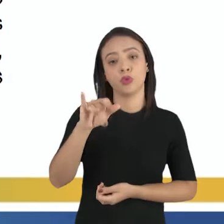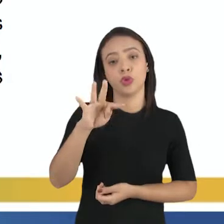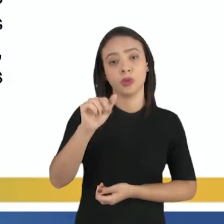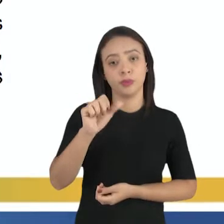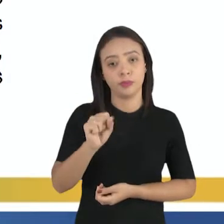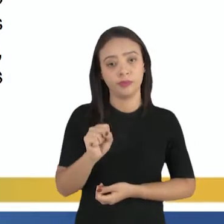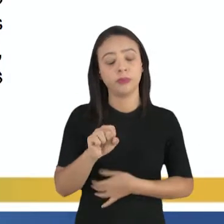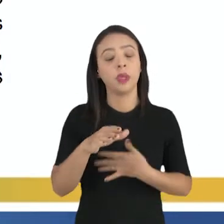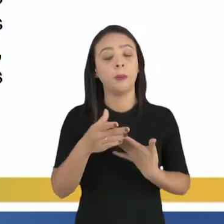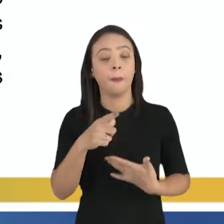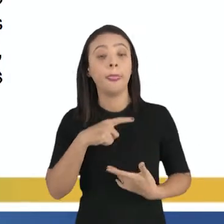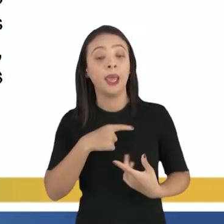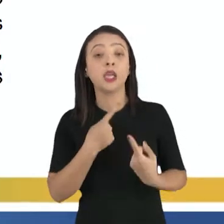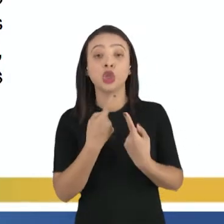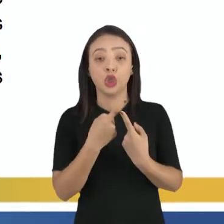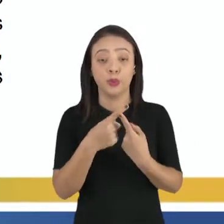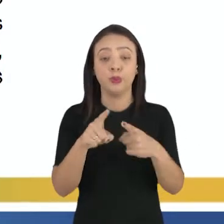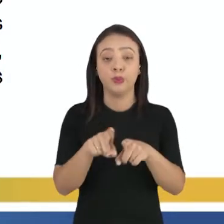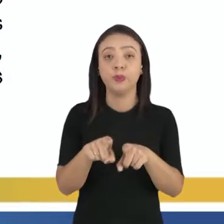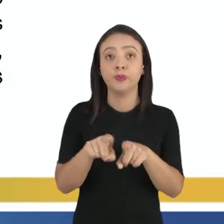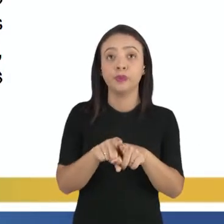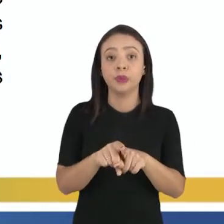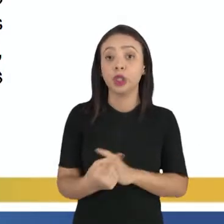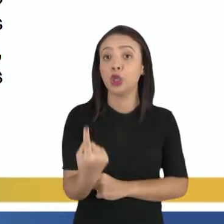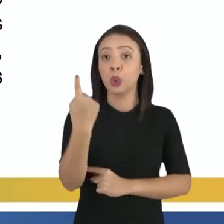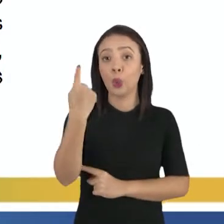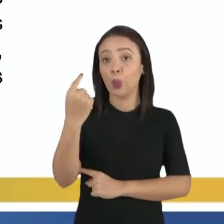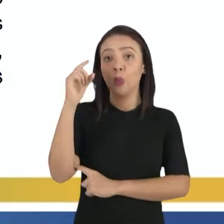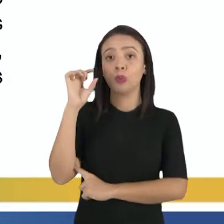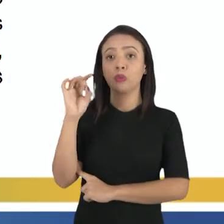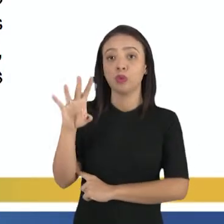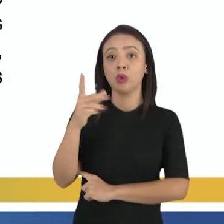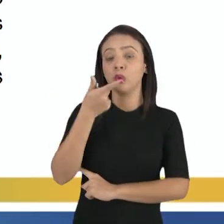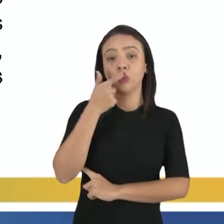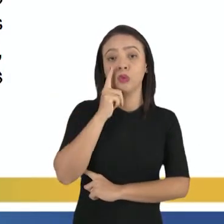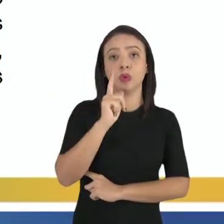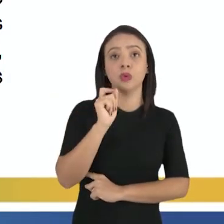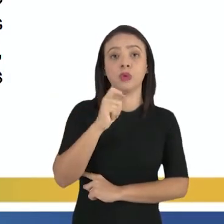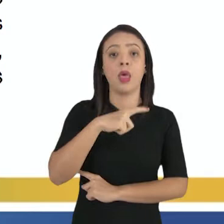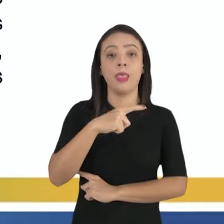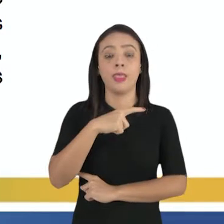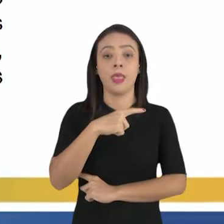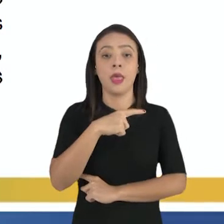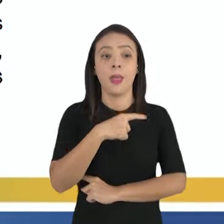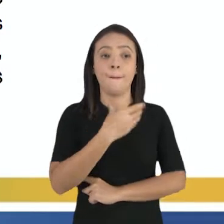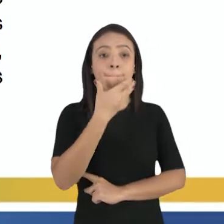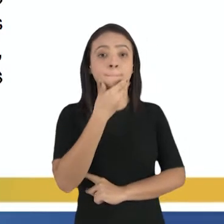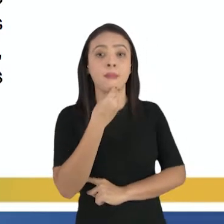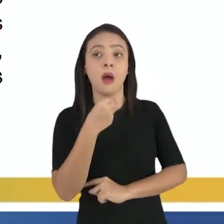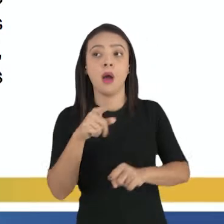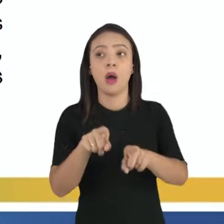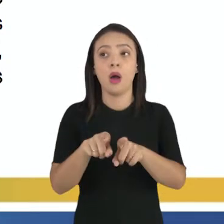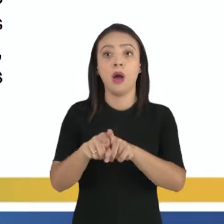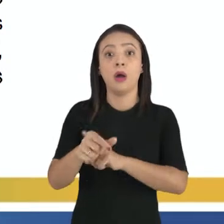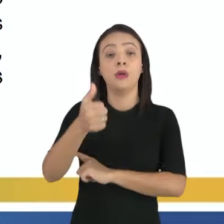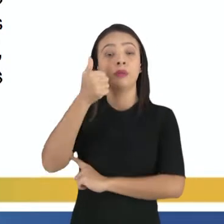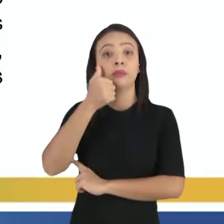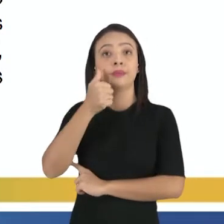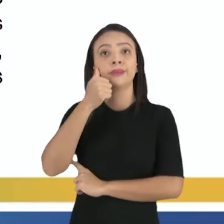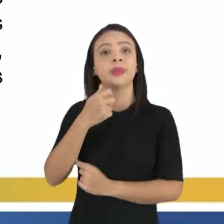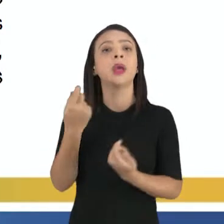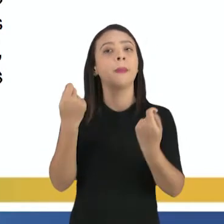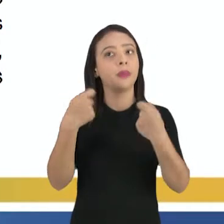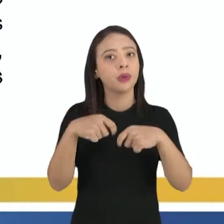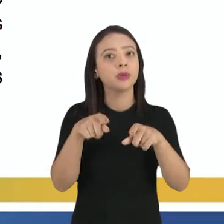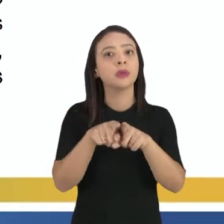Geralmente existem espécies em que um indivíduo ele possui o órgão sexual masculino e feminino e é capaz